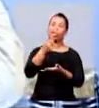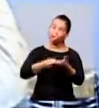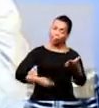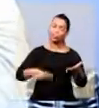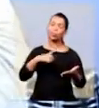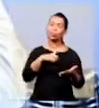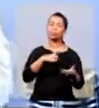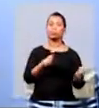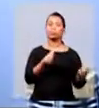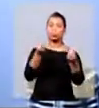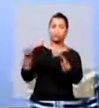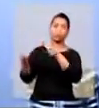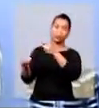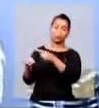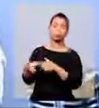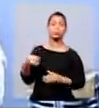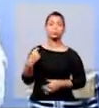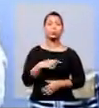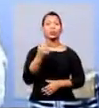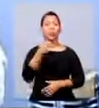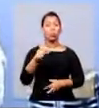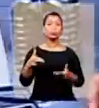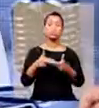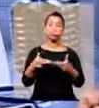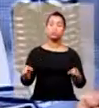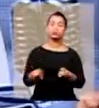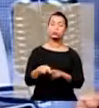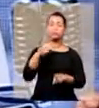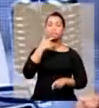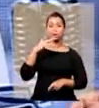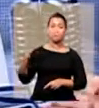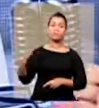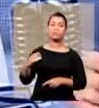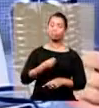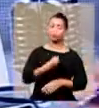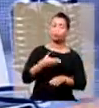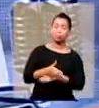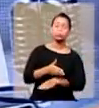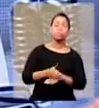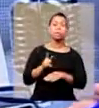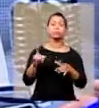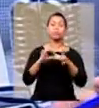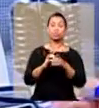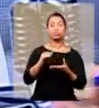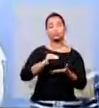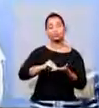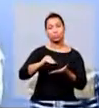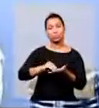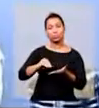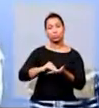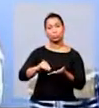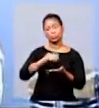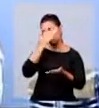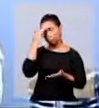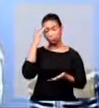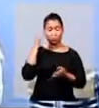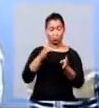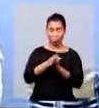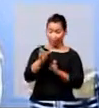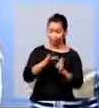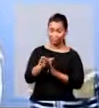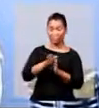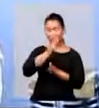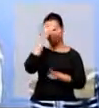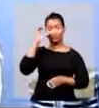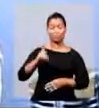participou, a Camila também faz parte do conselho, né, da pessoa com deficiência aqui de São José do Rio Preto. E outras identificações que a gente